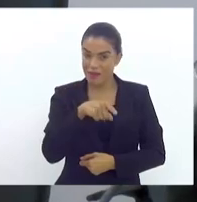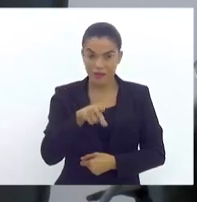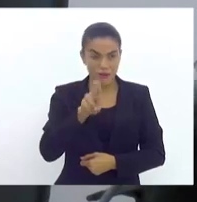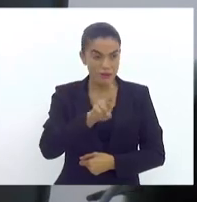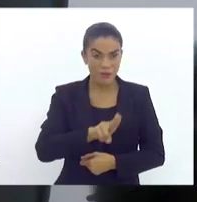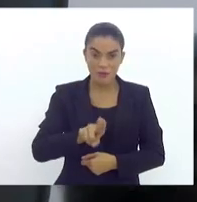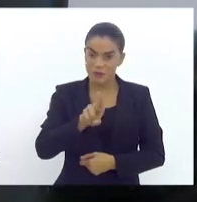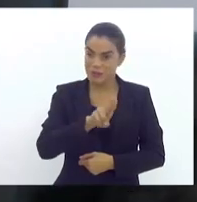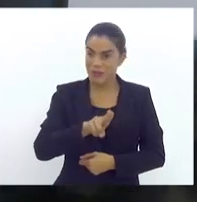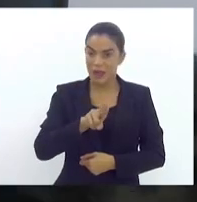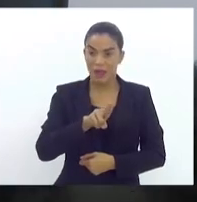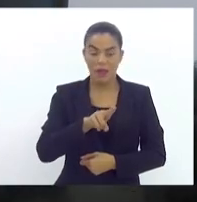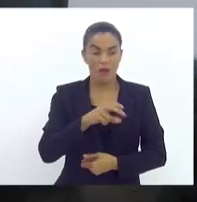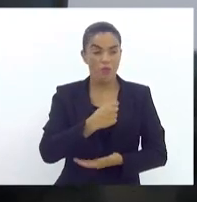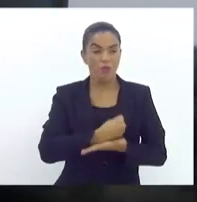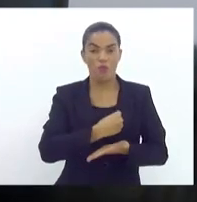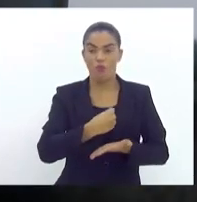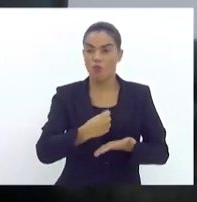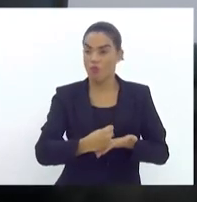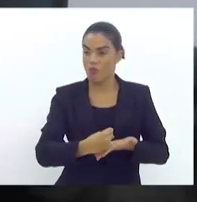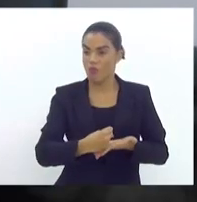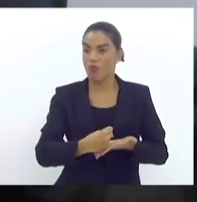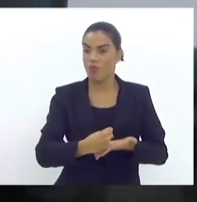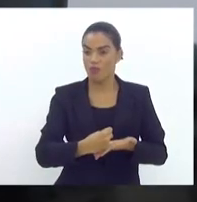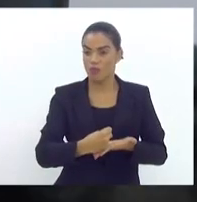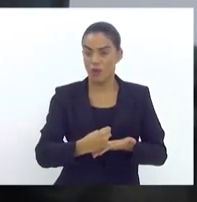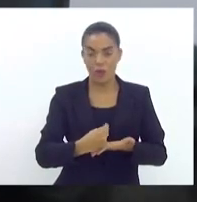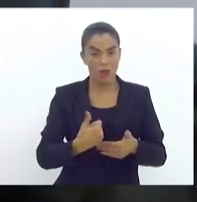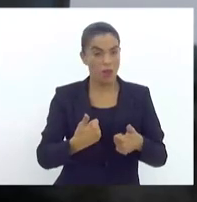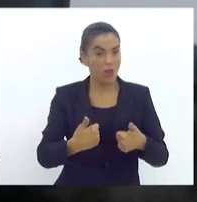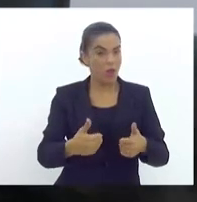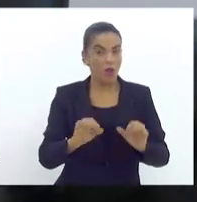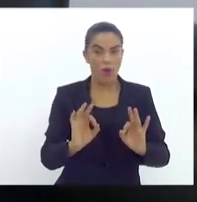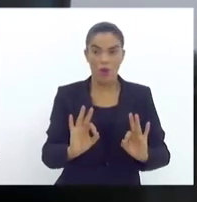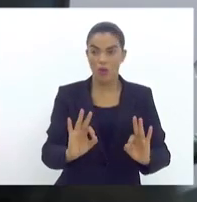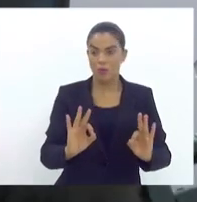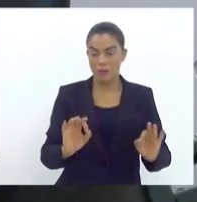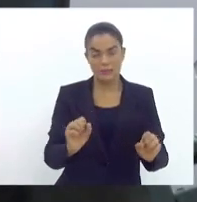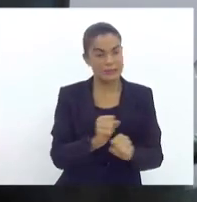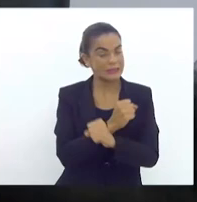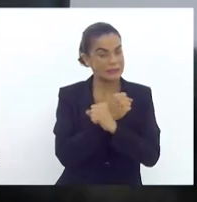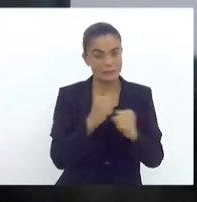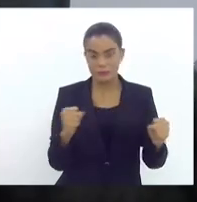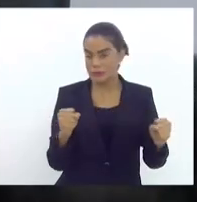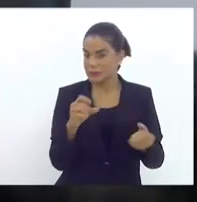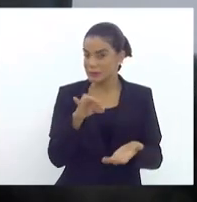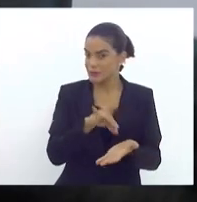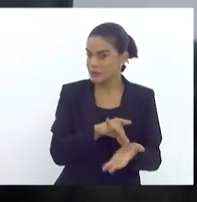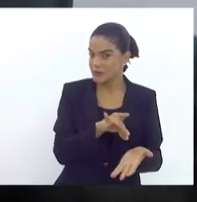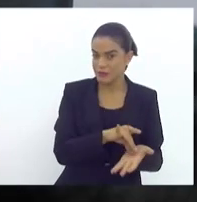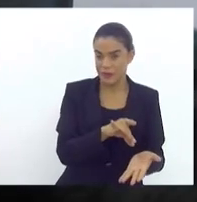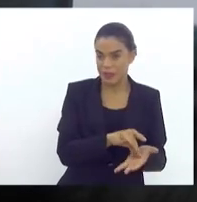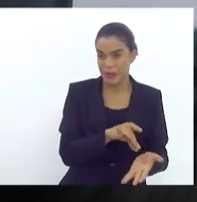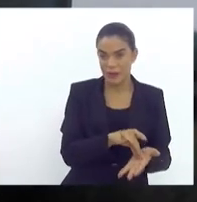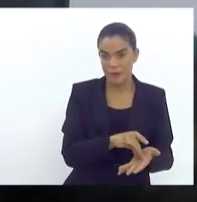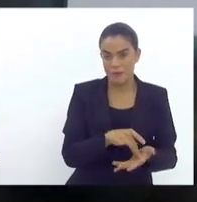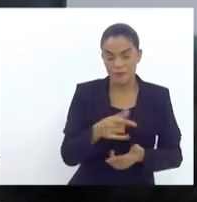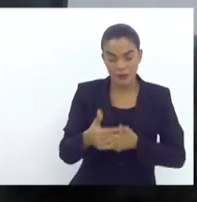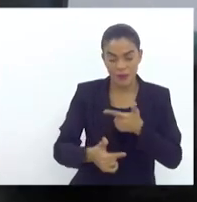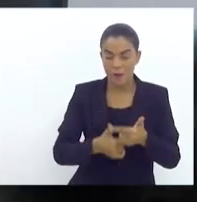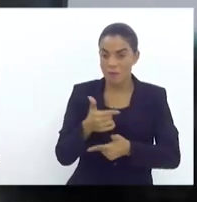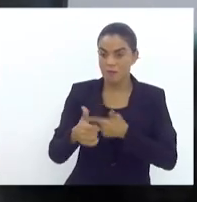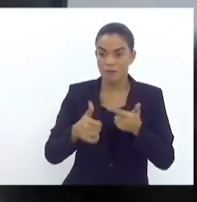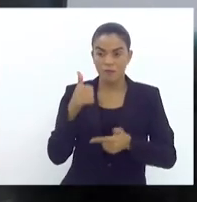comparecer a um cartório notarial é fantástico mas impossível de ser executada Pelas nossas mulheres